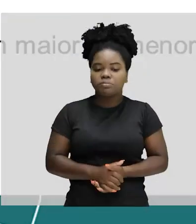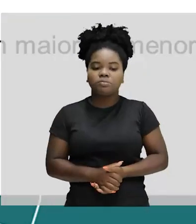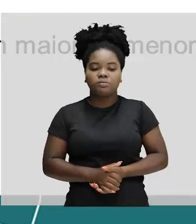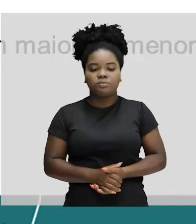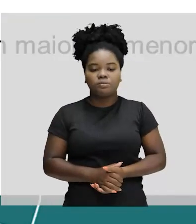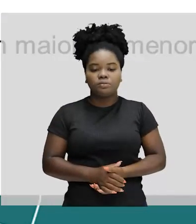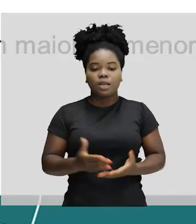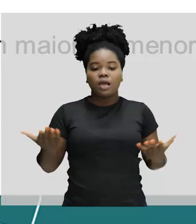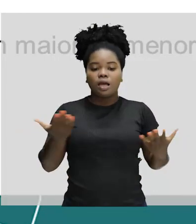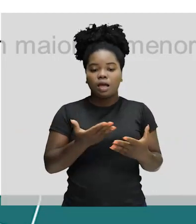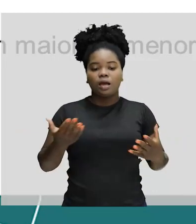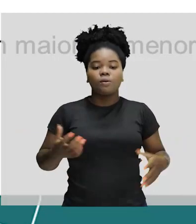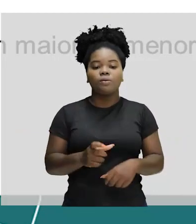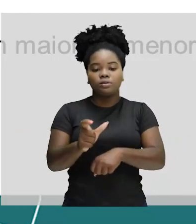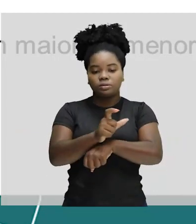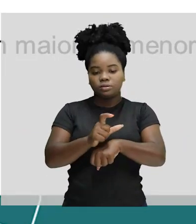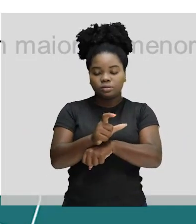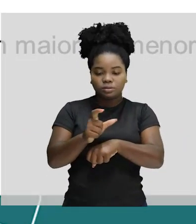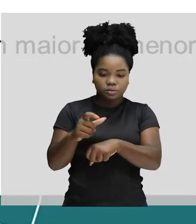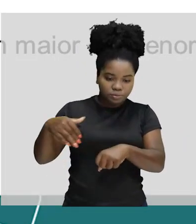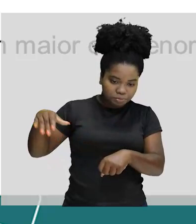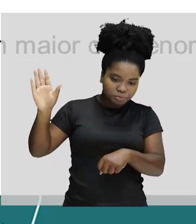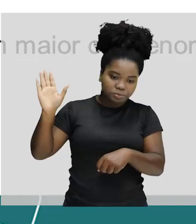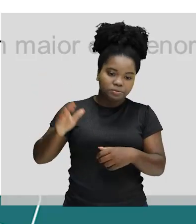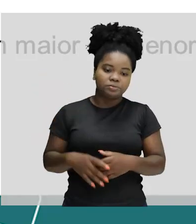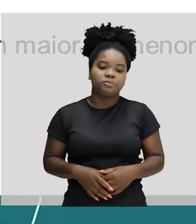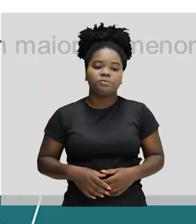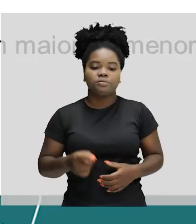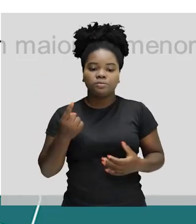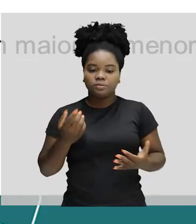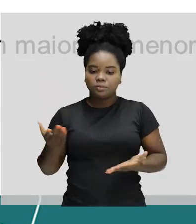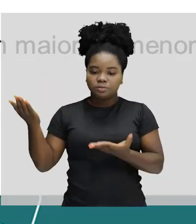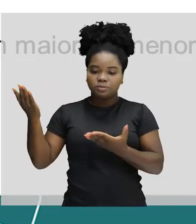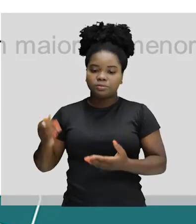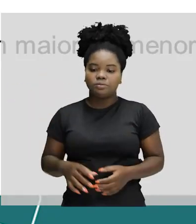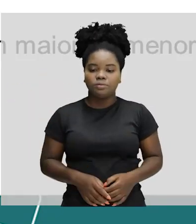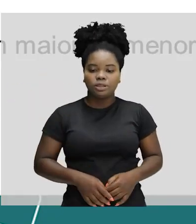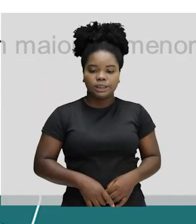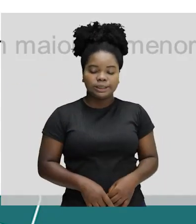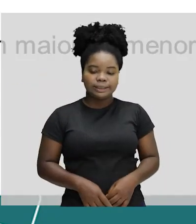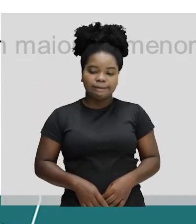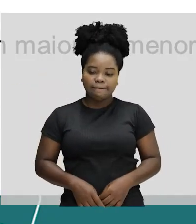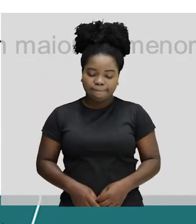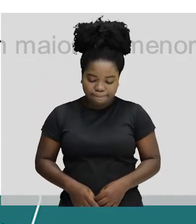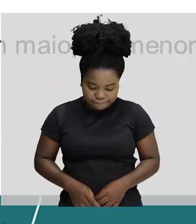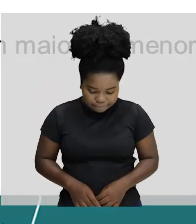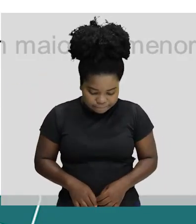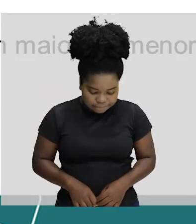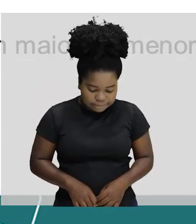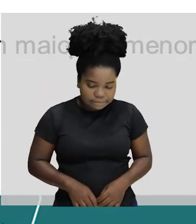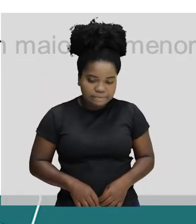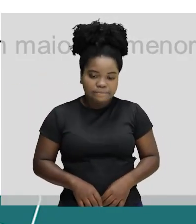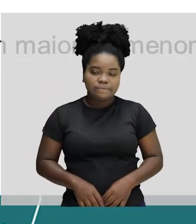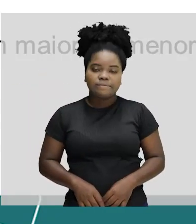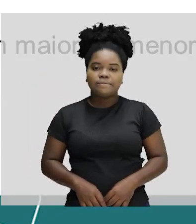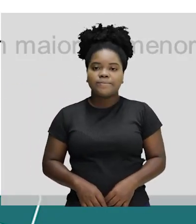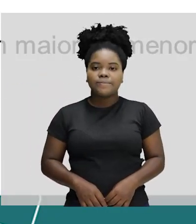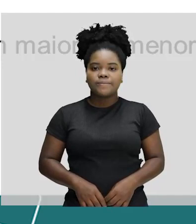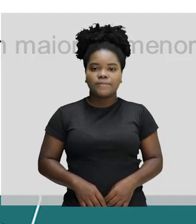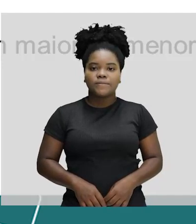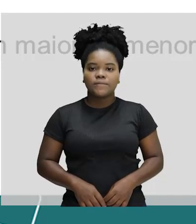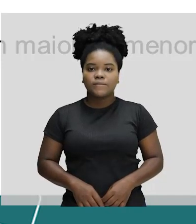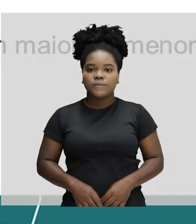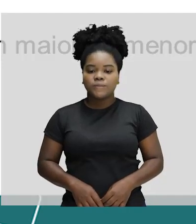grau superlativo. No grau superlativo, é feita a caracterização de um ou mais